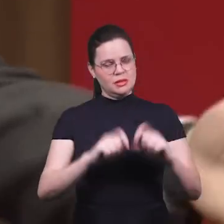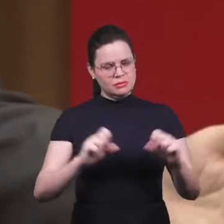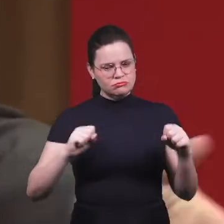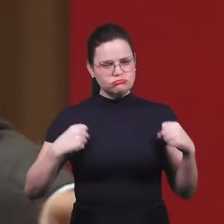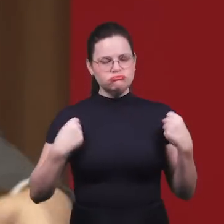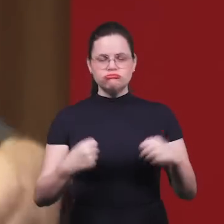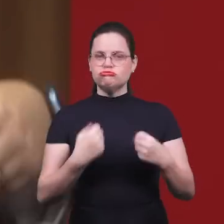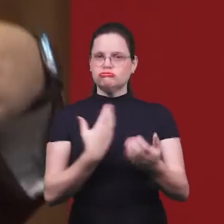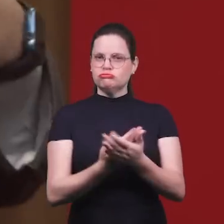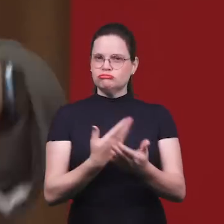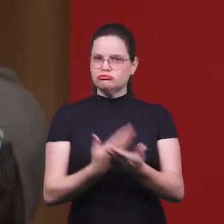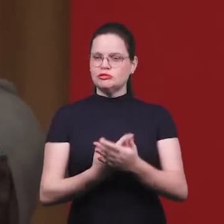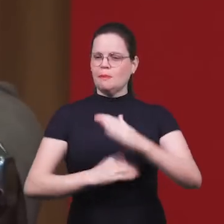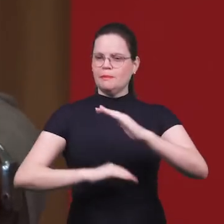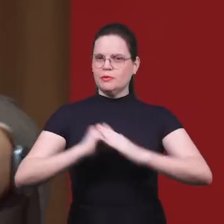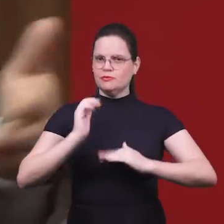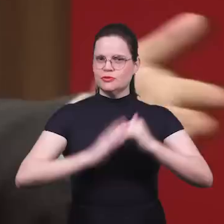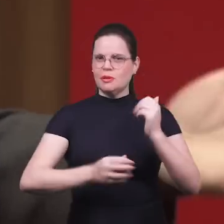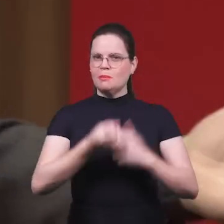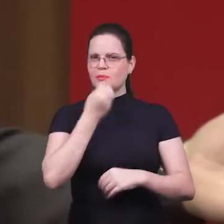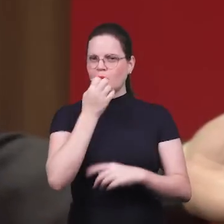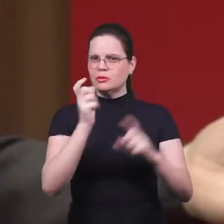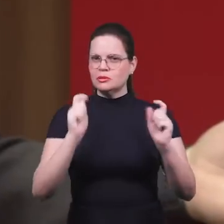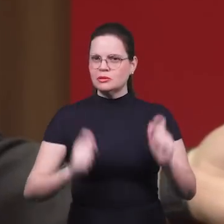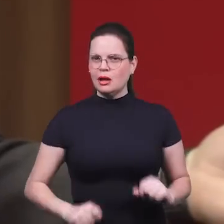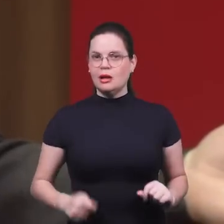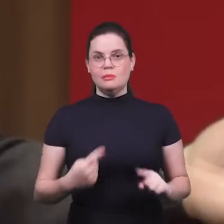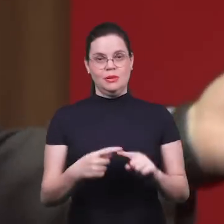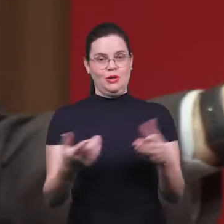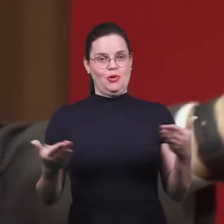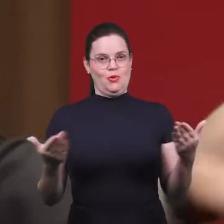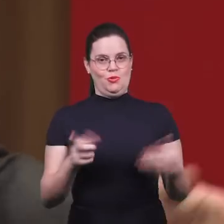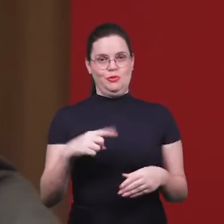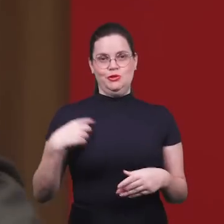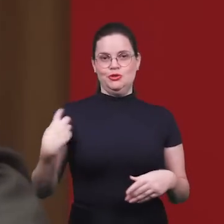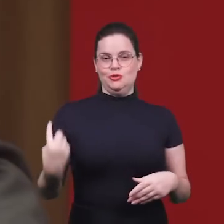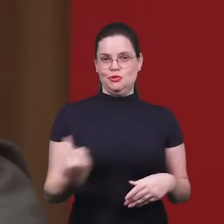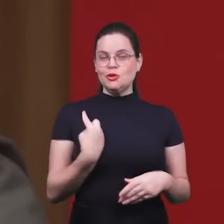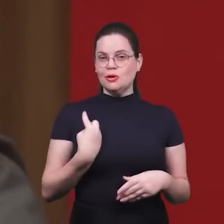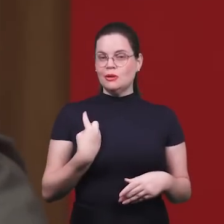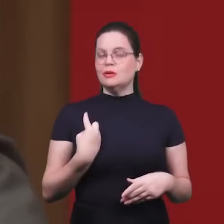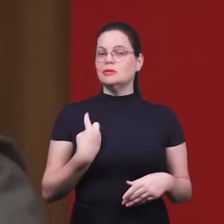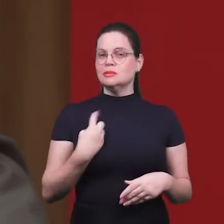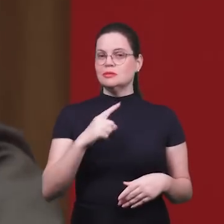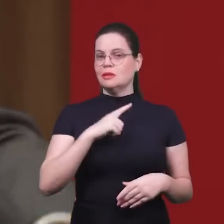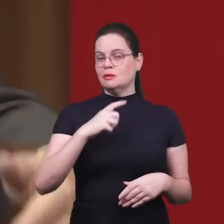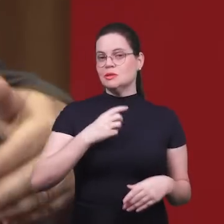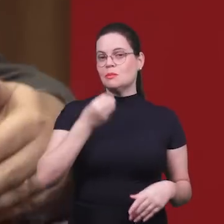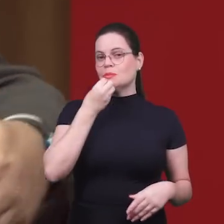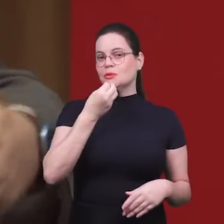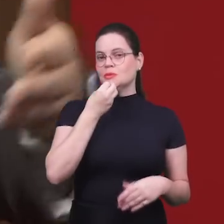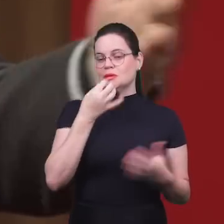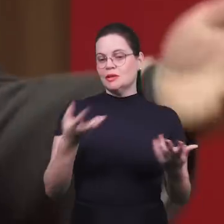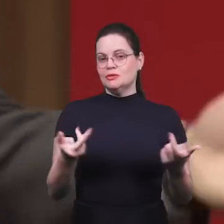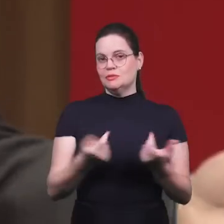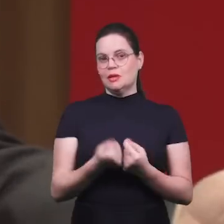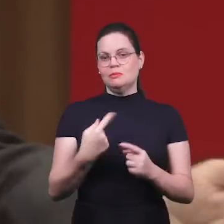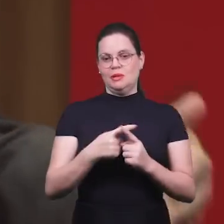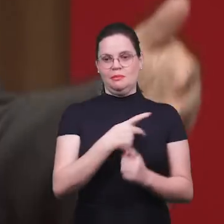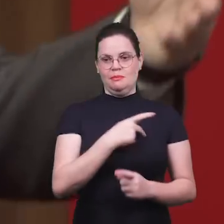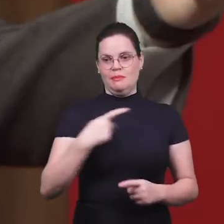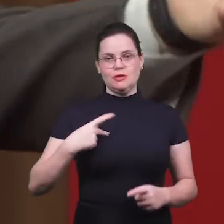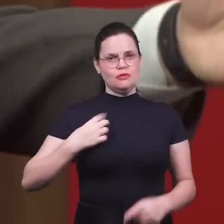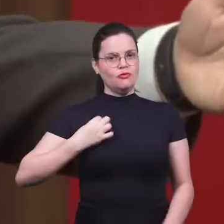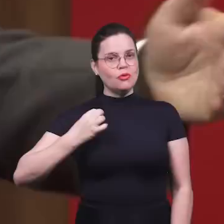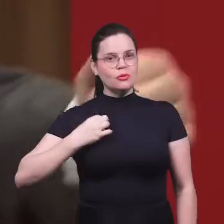buscar profissionalmente, porque nós temos hoje como essa vantagem, nós como obra temos, né, de ter pastores não